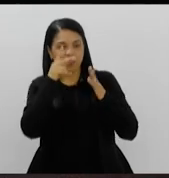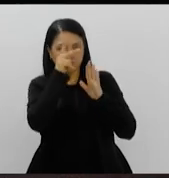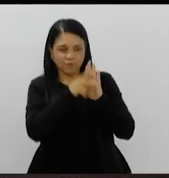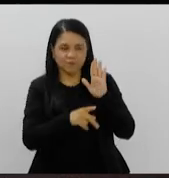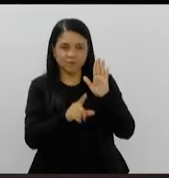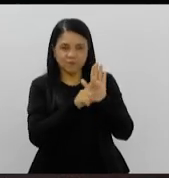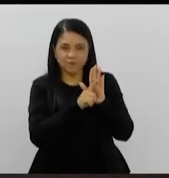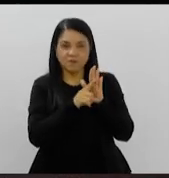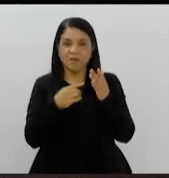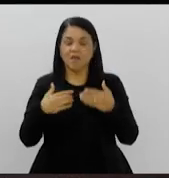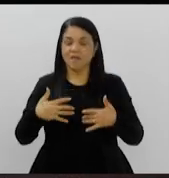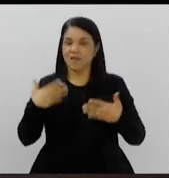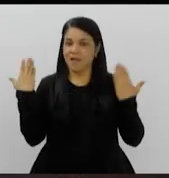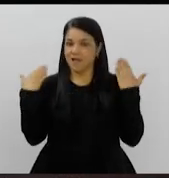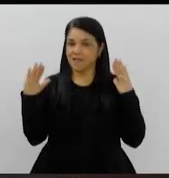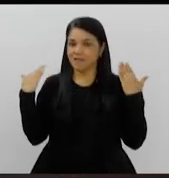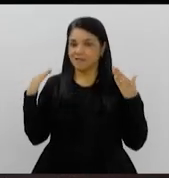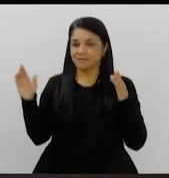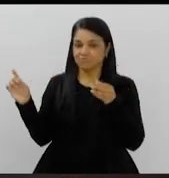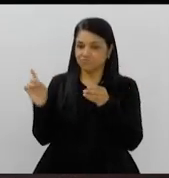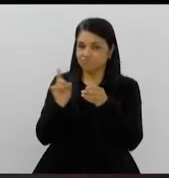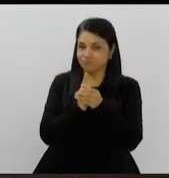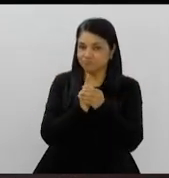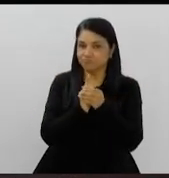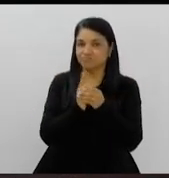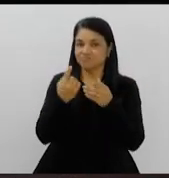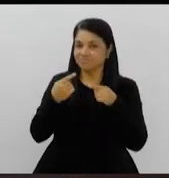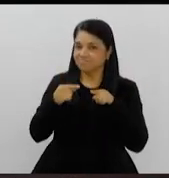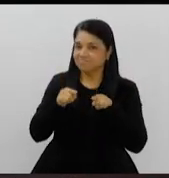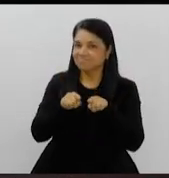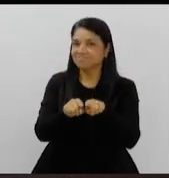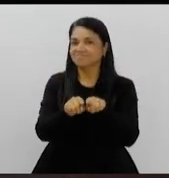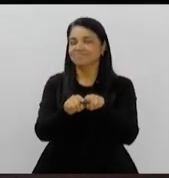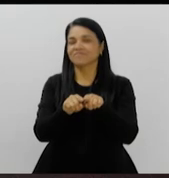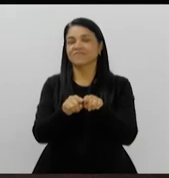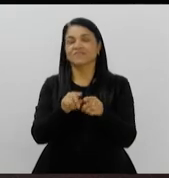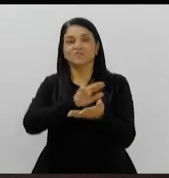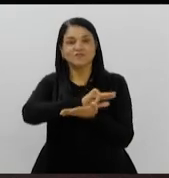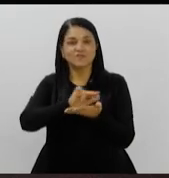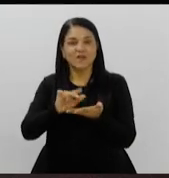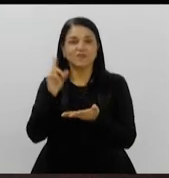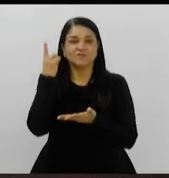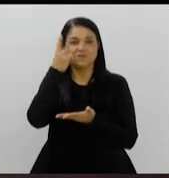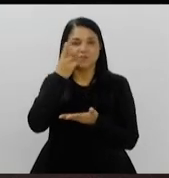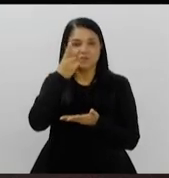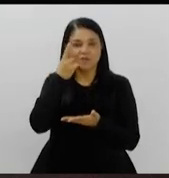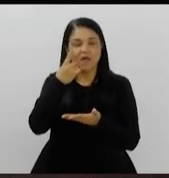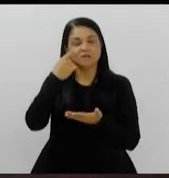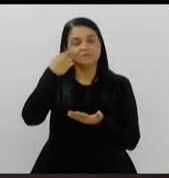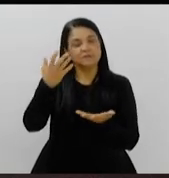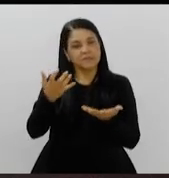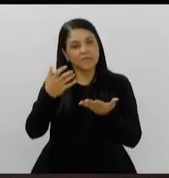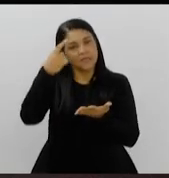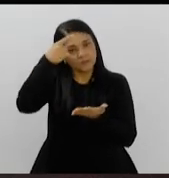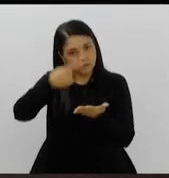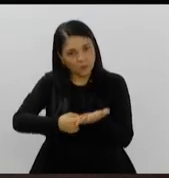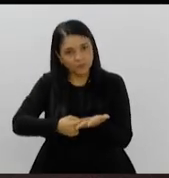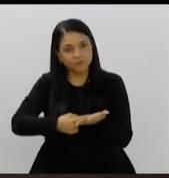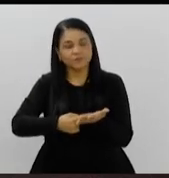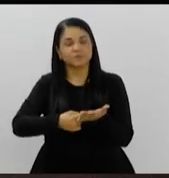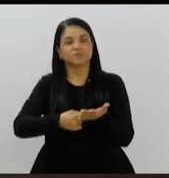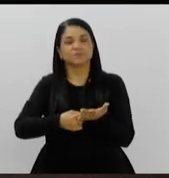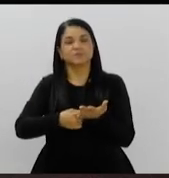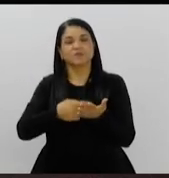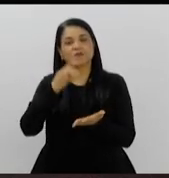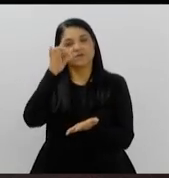essa parceria na forma de coautoria de tantos parlamentares que têm esse compromisso com a